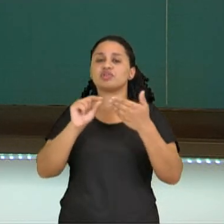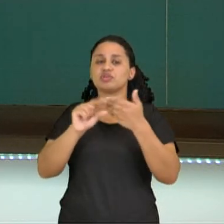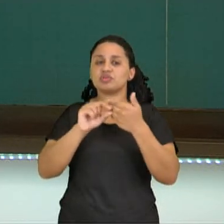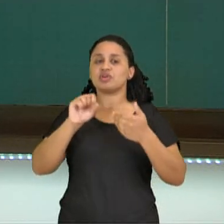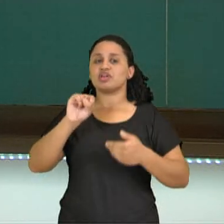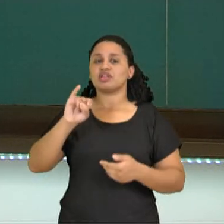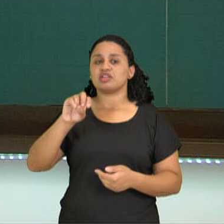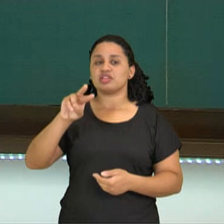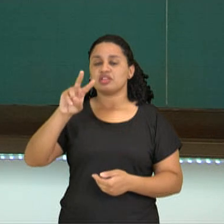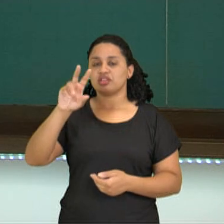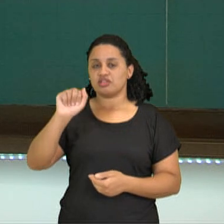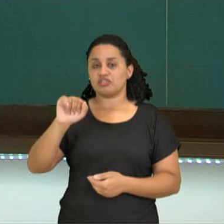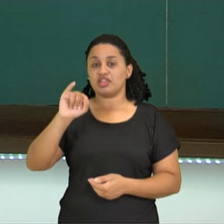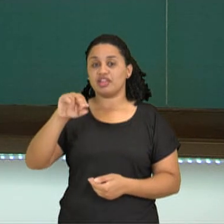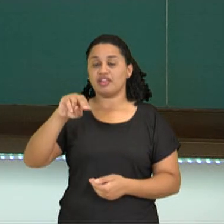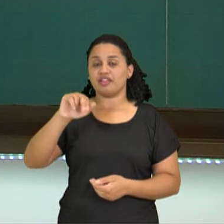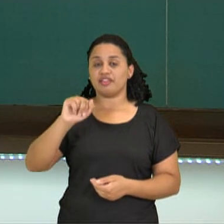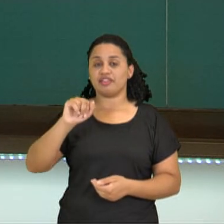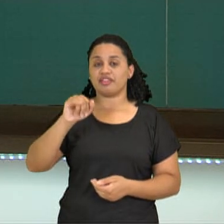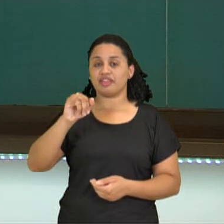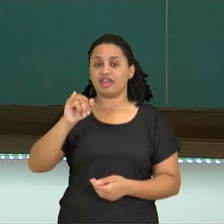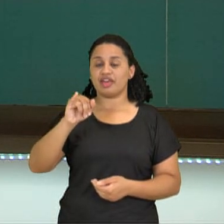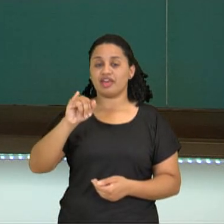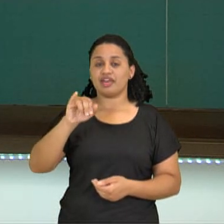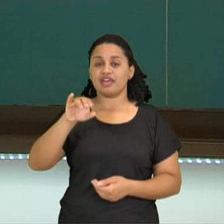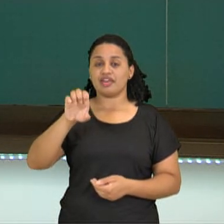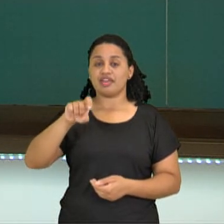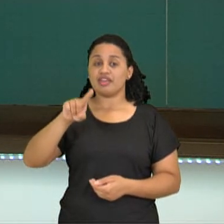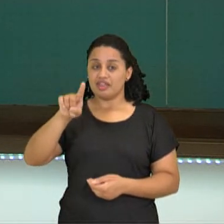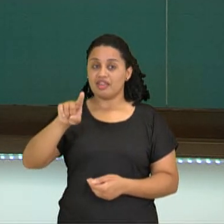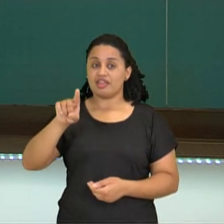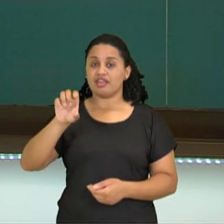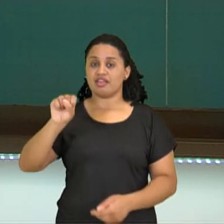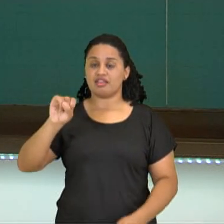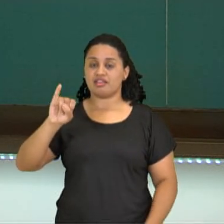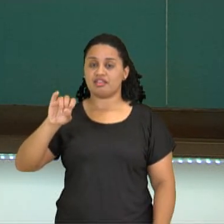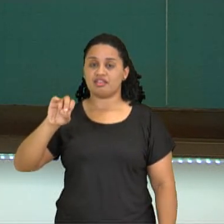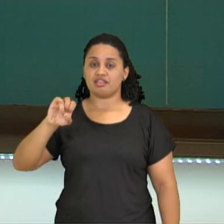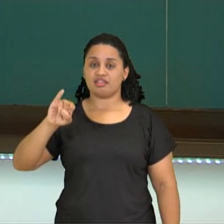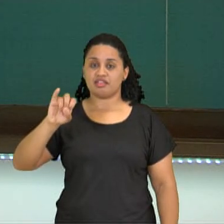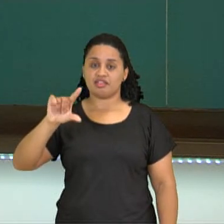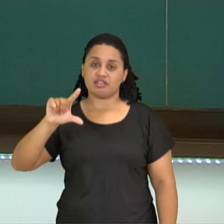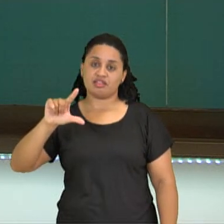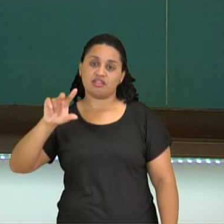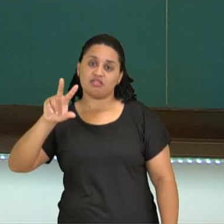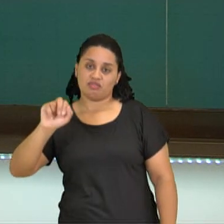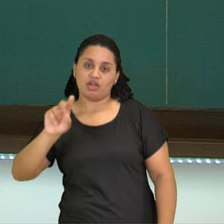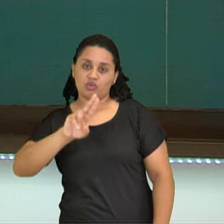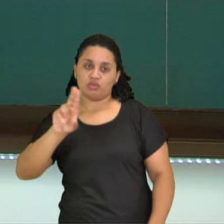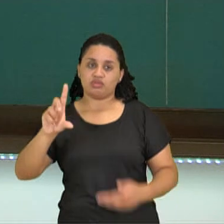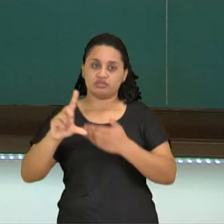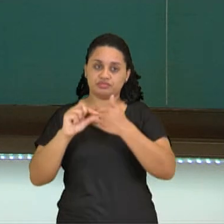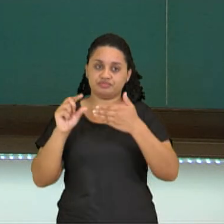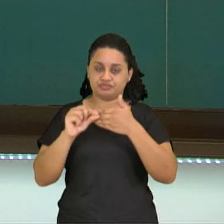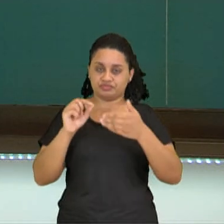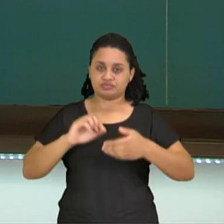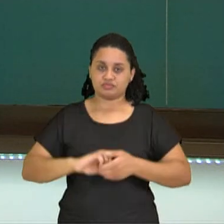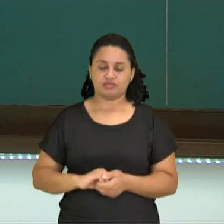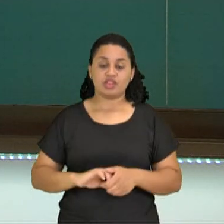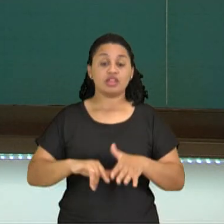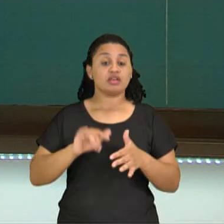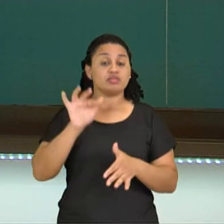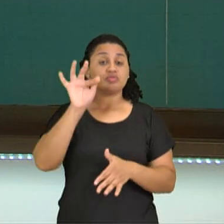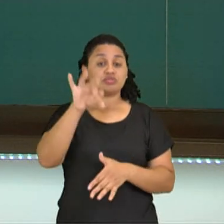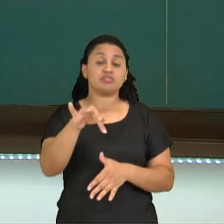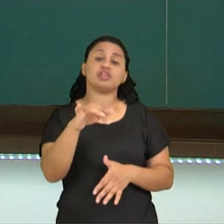Barroso, setembro de 2017. Texto adaptado, ok? Então vejam, aqui nesse final eu tenho a